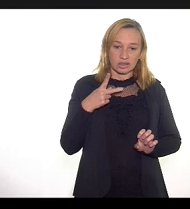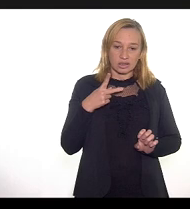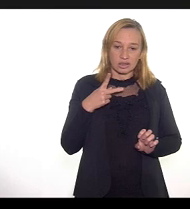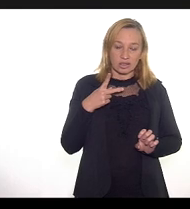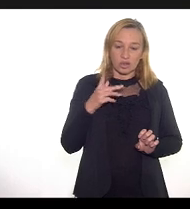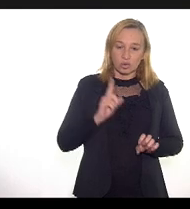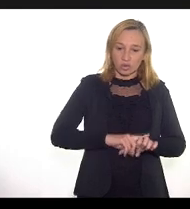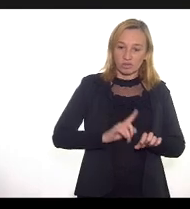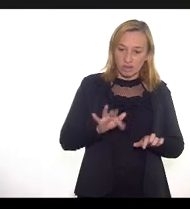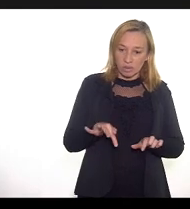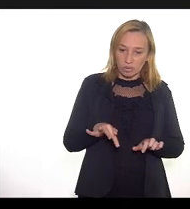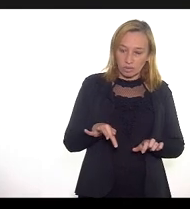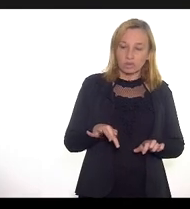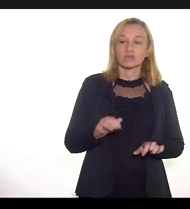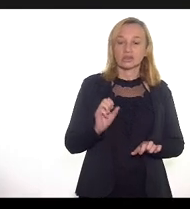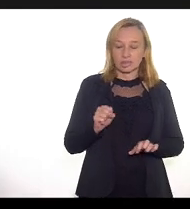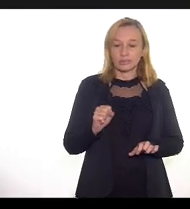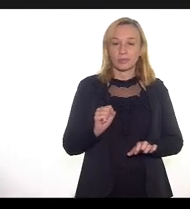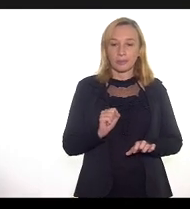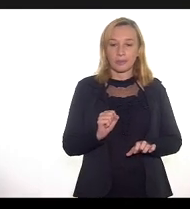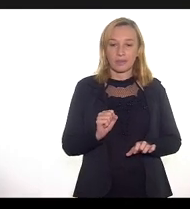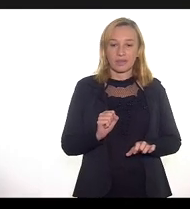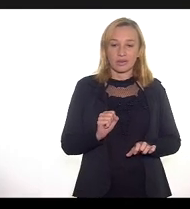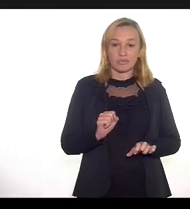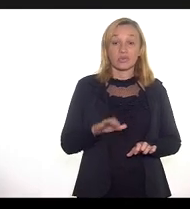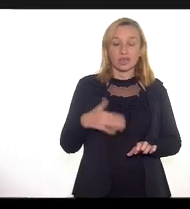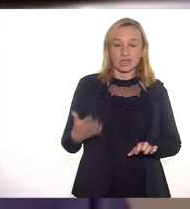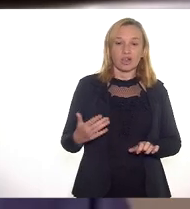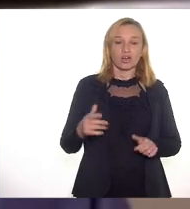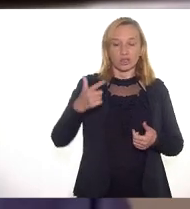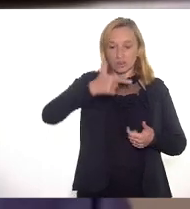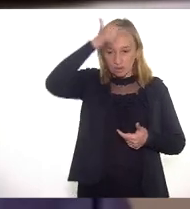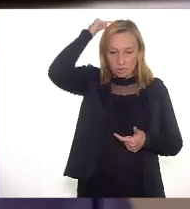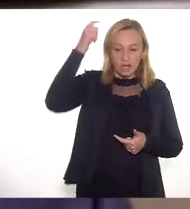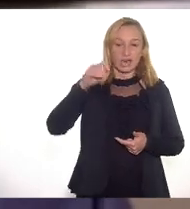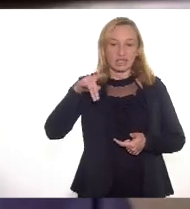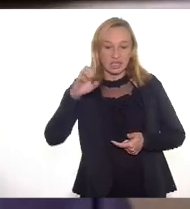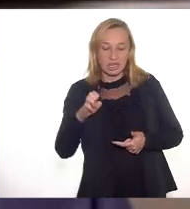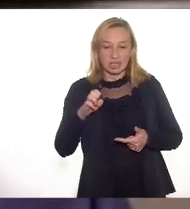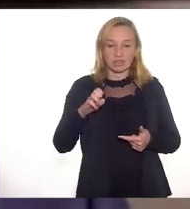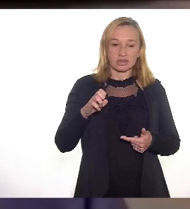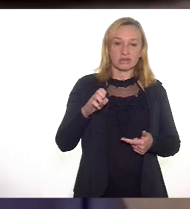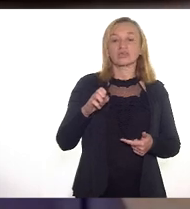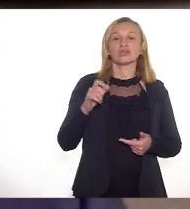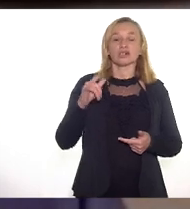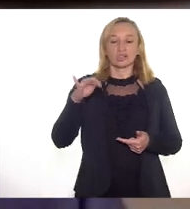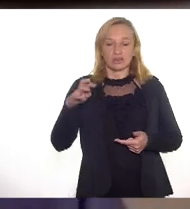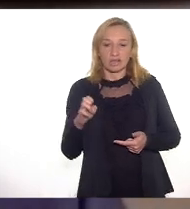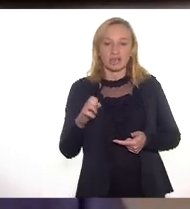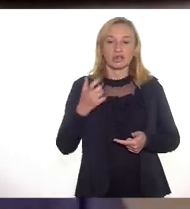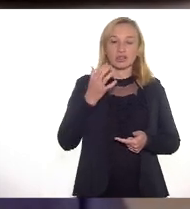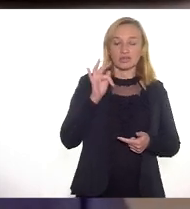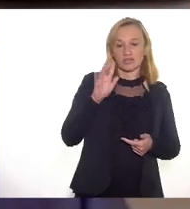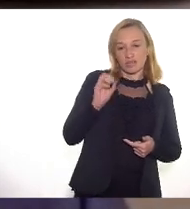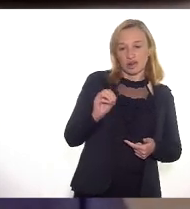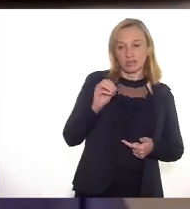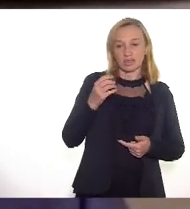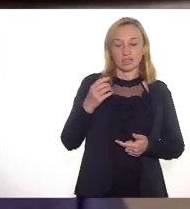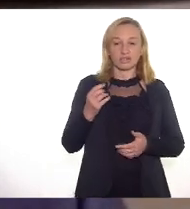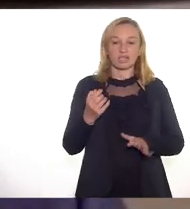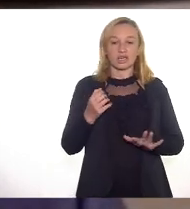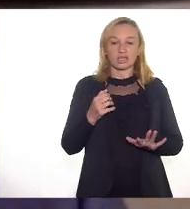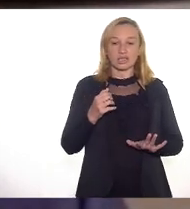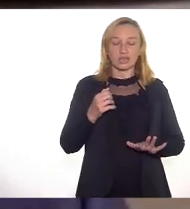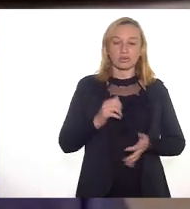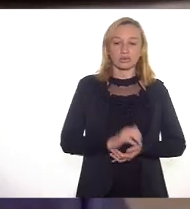falar no expediente final? Isso. Então, vamos lá. Luiz Paulo, Adriana, Eliomar, Valdec e Flávio Serafim. Ok,